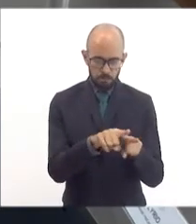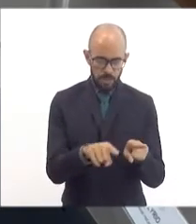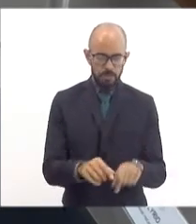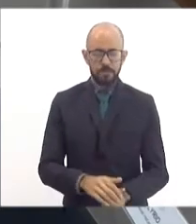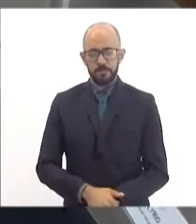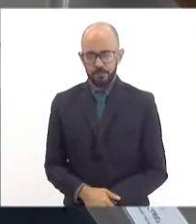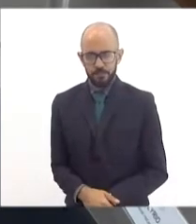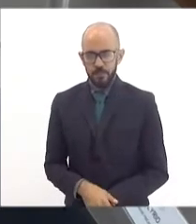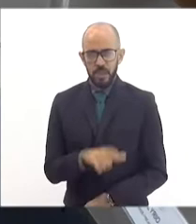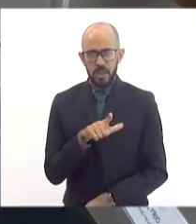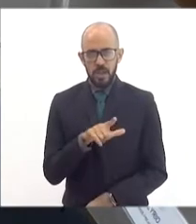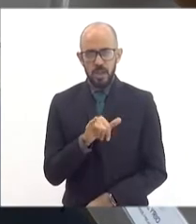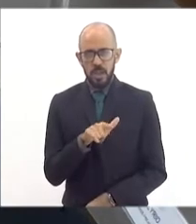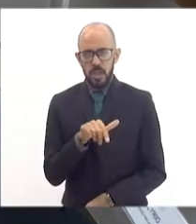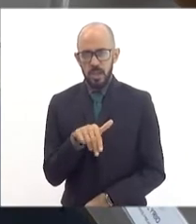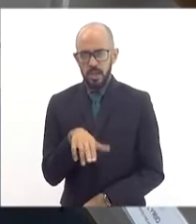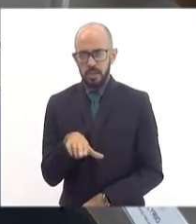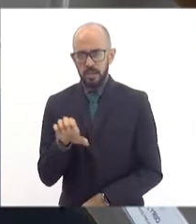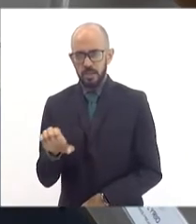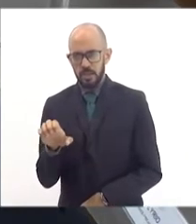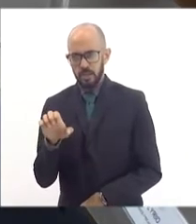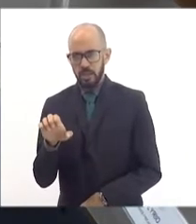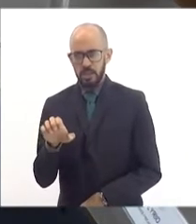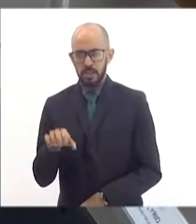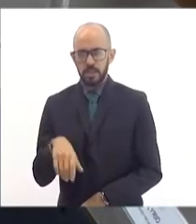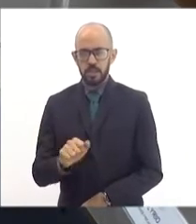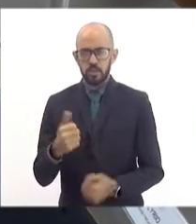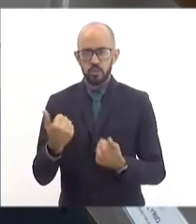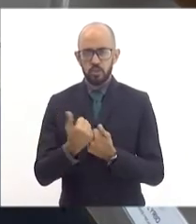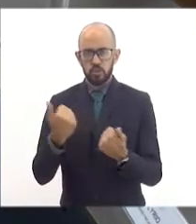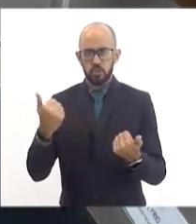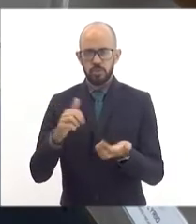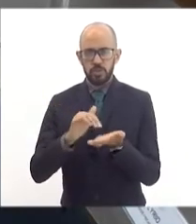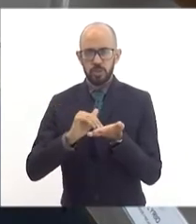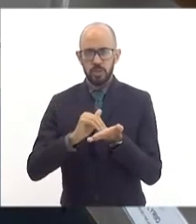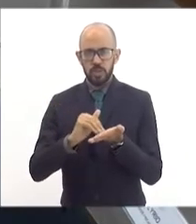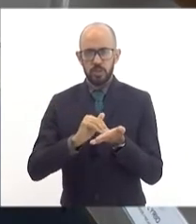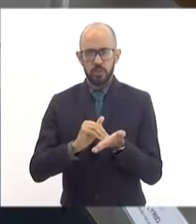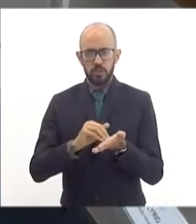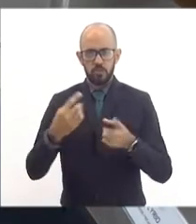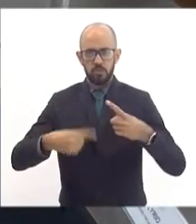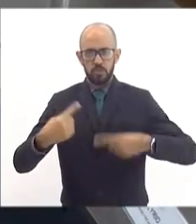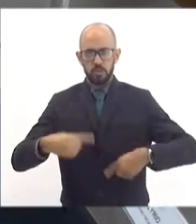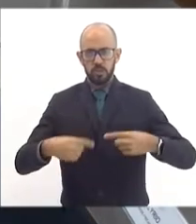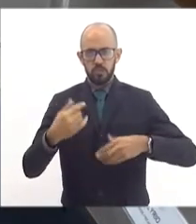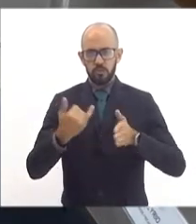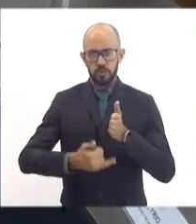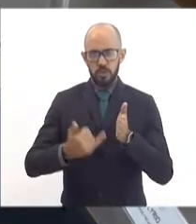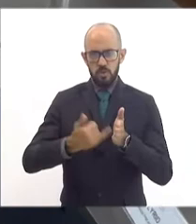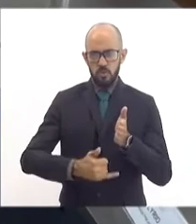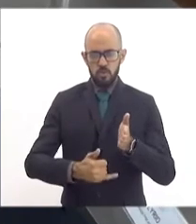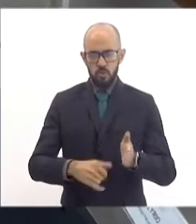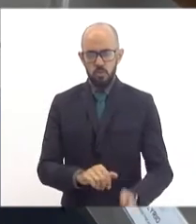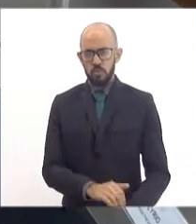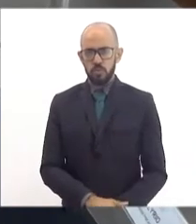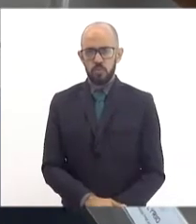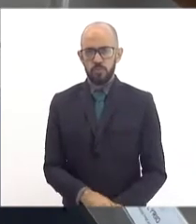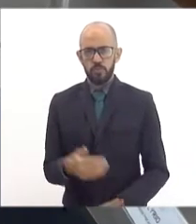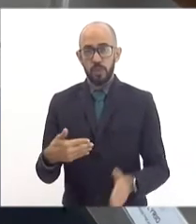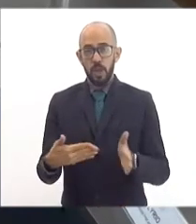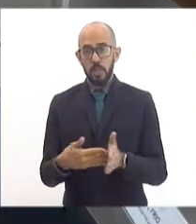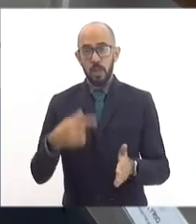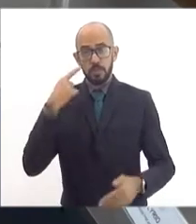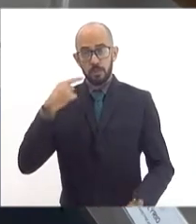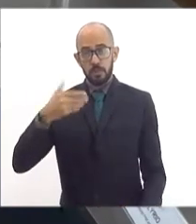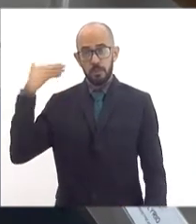A Liliane Figueiredo, subsecretária adjunta de Política Fiscal, que até a semana